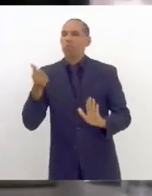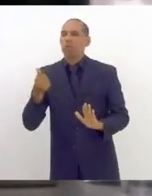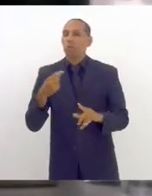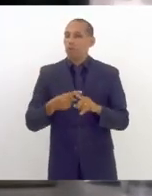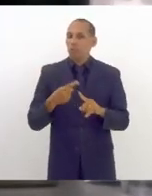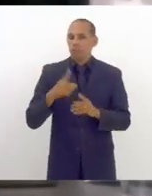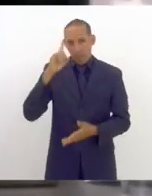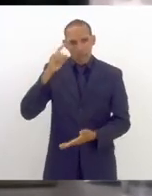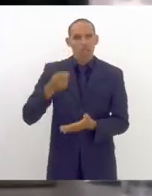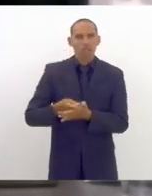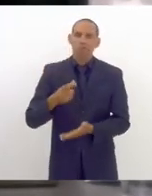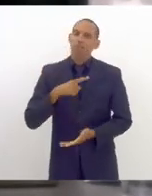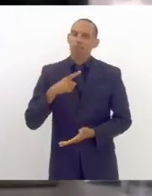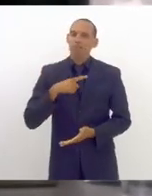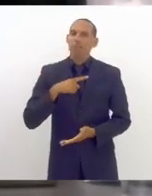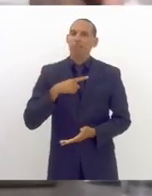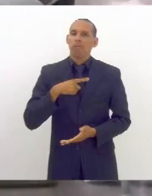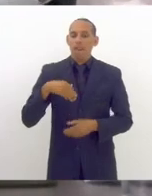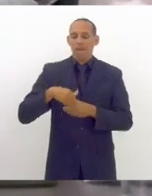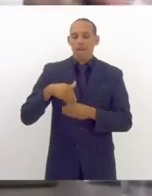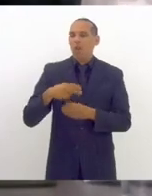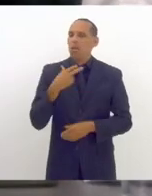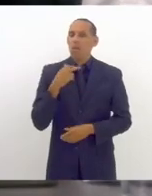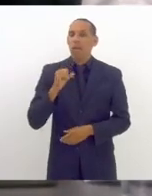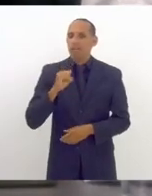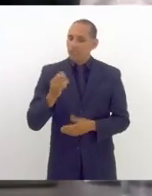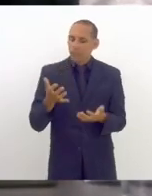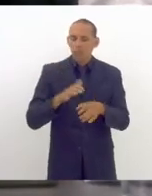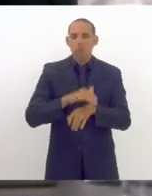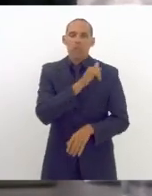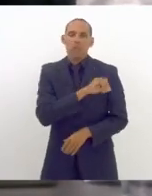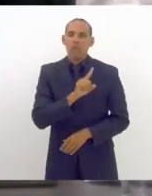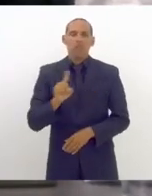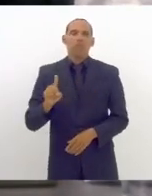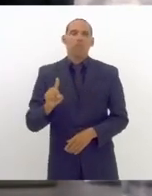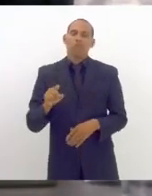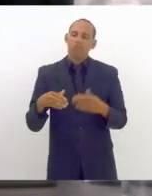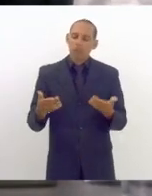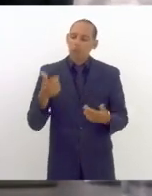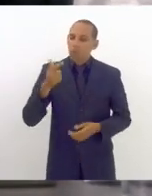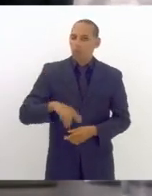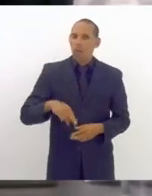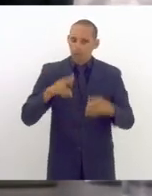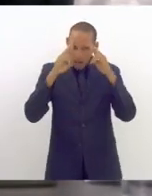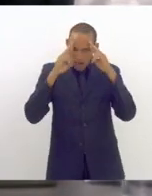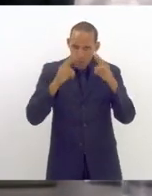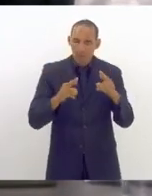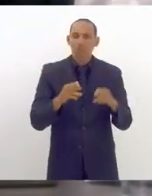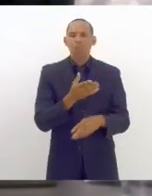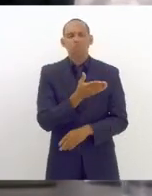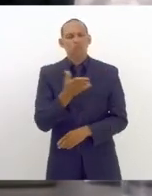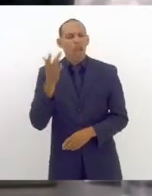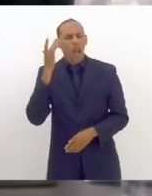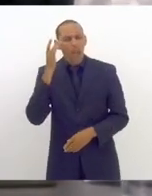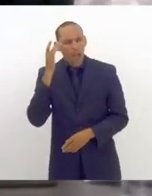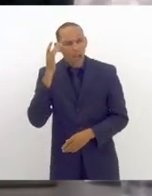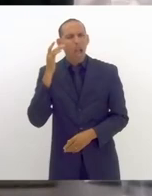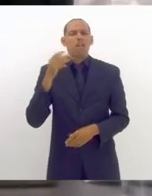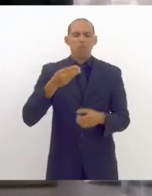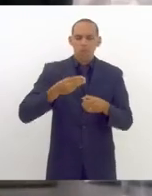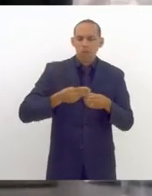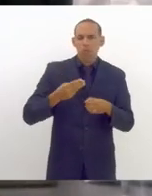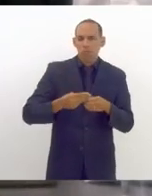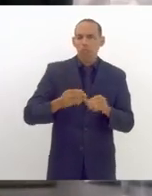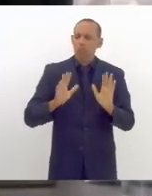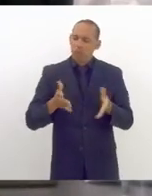que não deixa ser votado senão a inclusão do Rio de Janeiro então de novo respeita o entendimento quem acha que o município já está